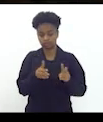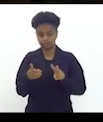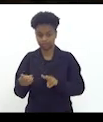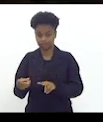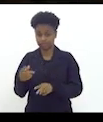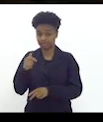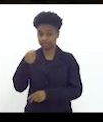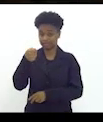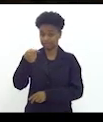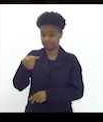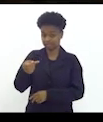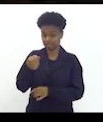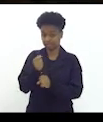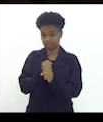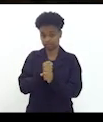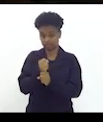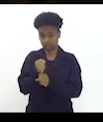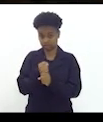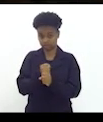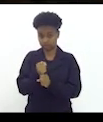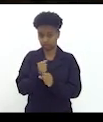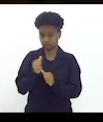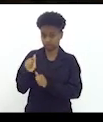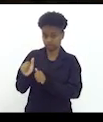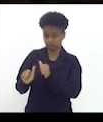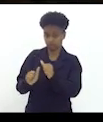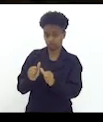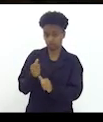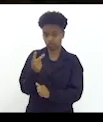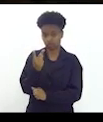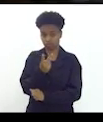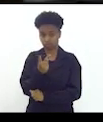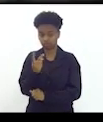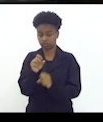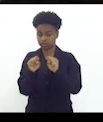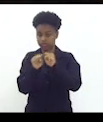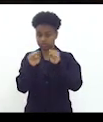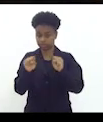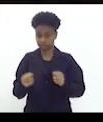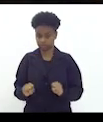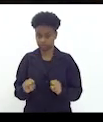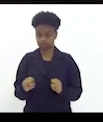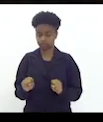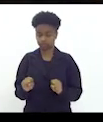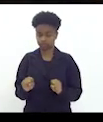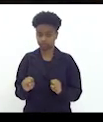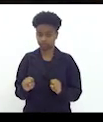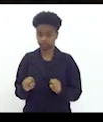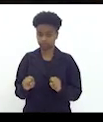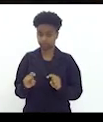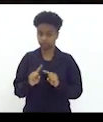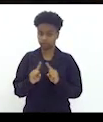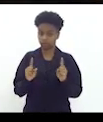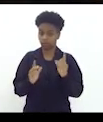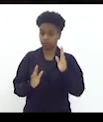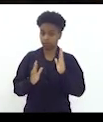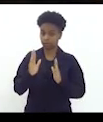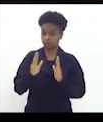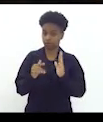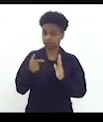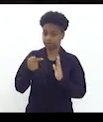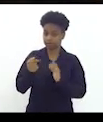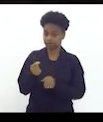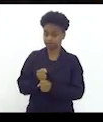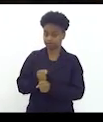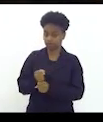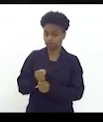7 anos entre os dois sistemas e, nesses 7 anos,